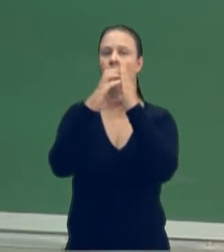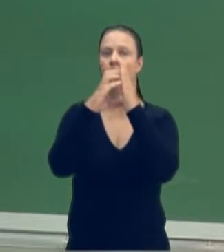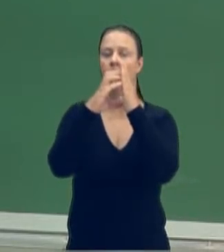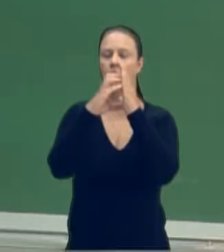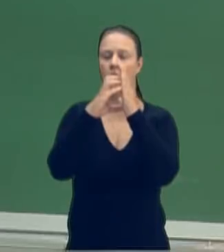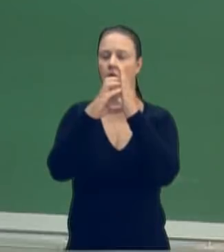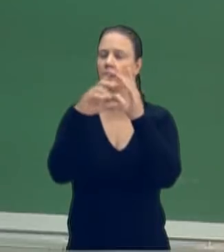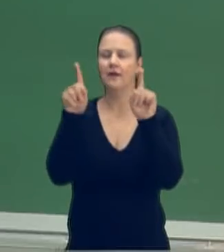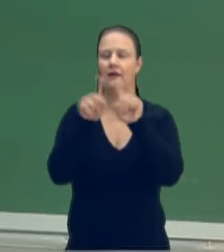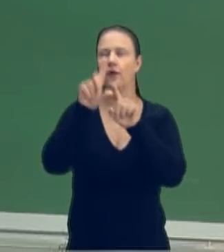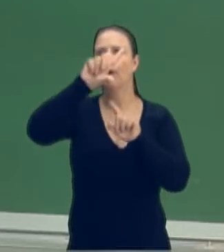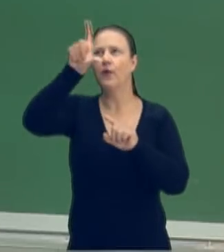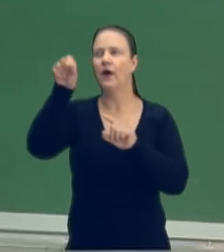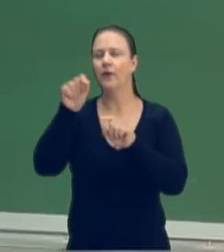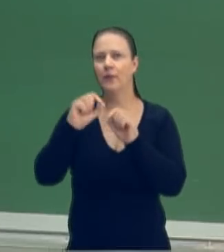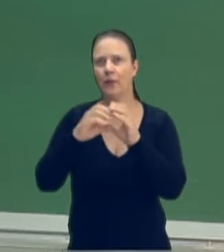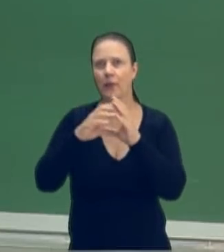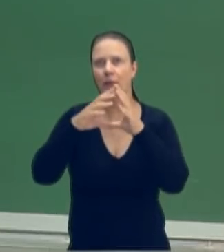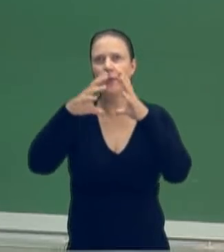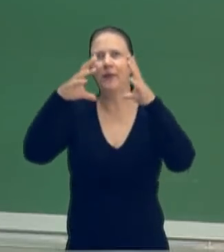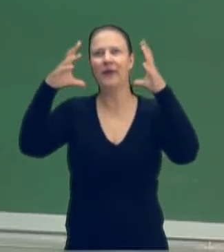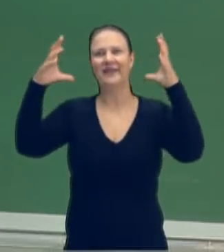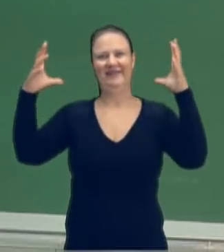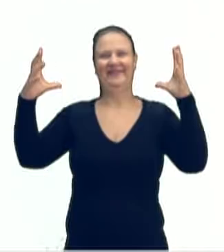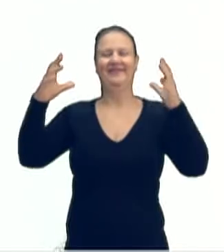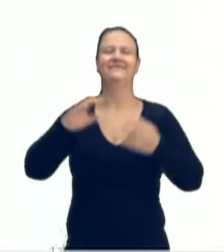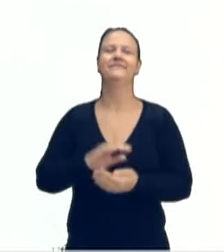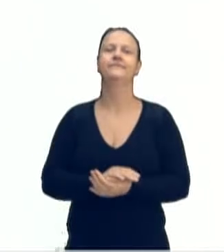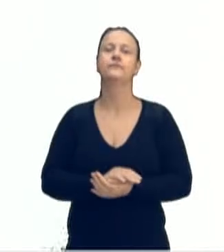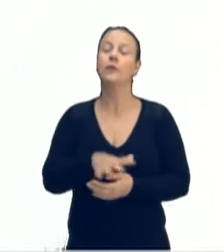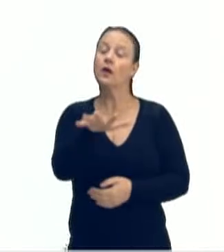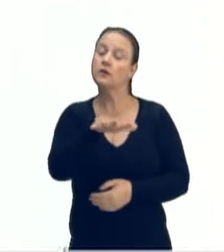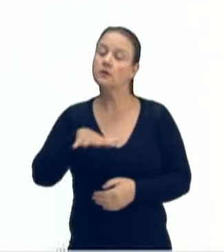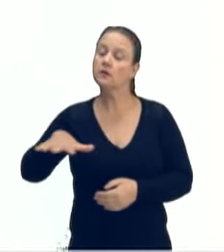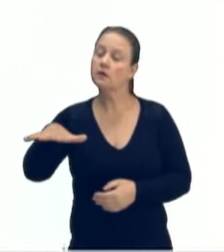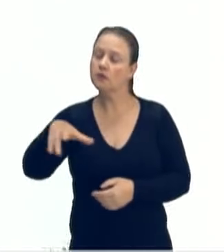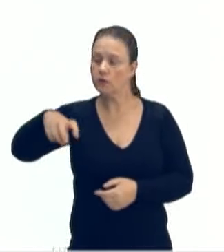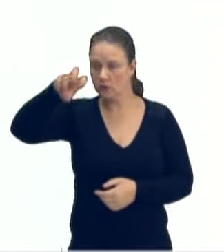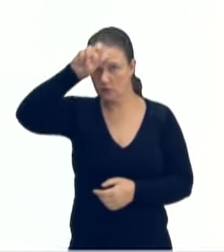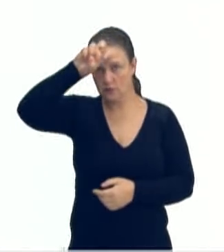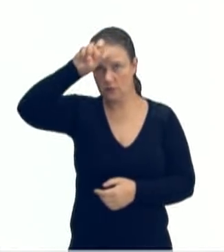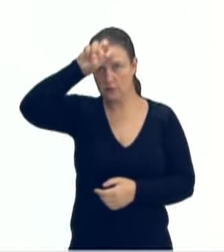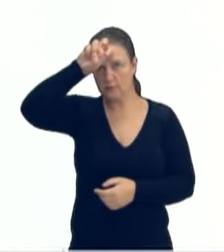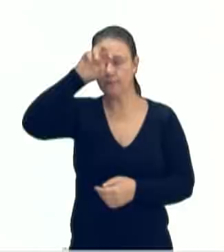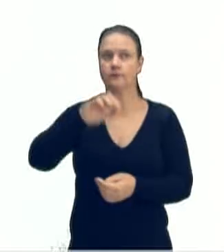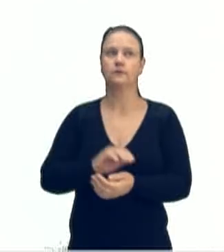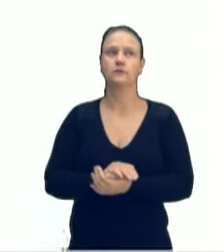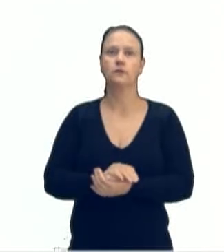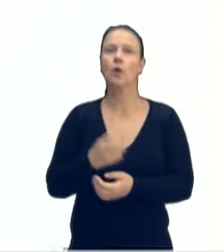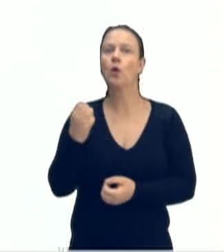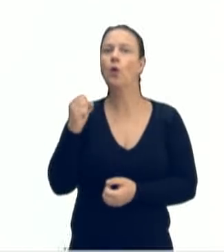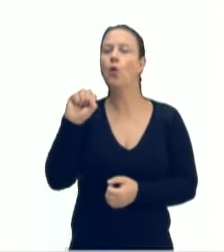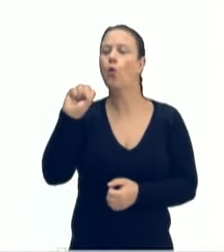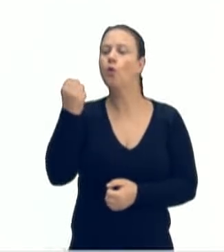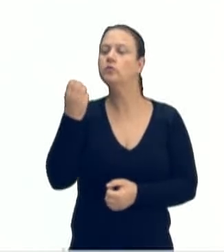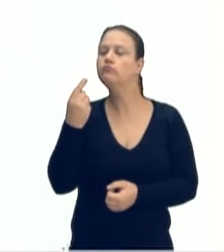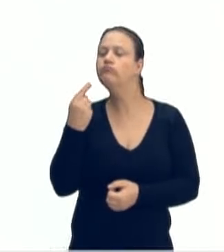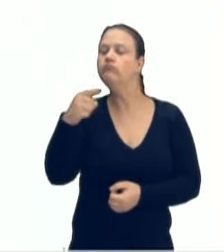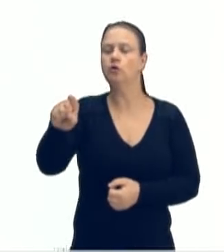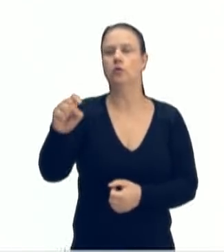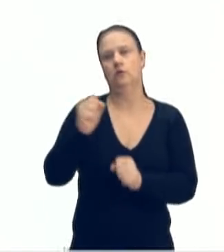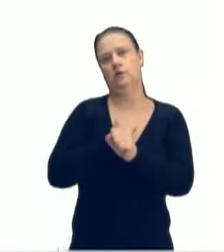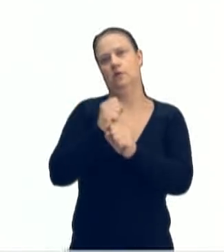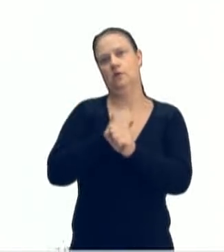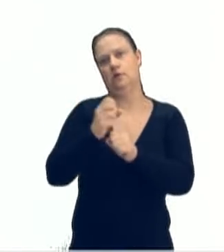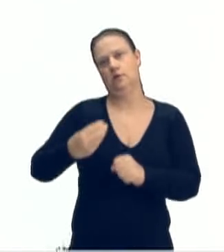crescente. Vamos lá, eles estão lá, naquela região do Egito, quase há mais de 8.000 anos, né? Nós temos presença